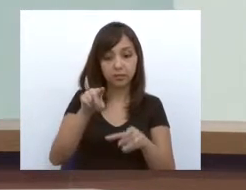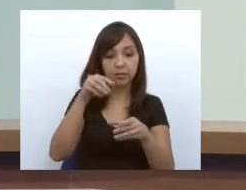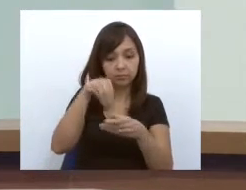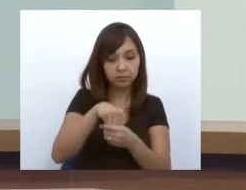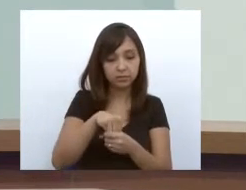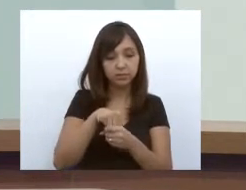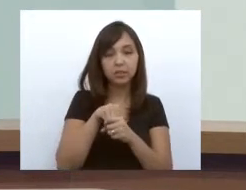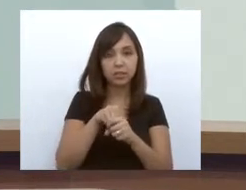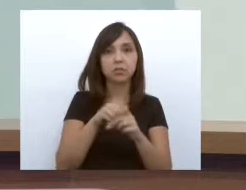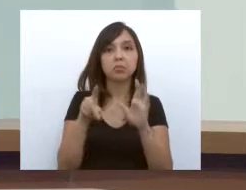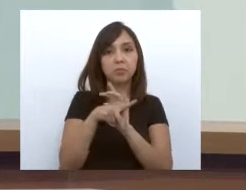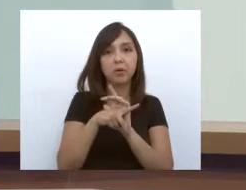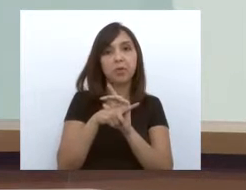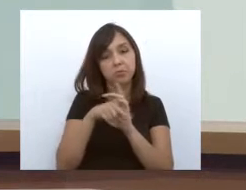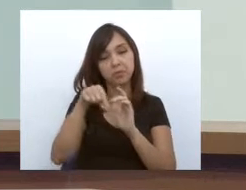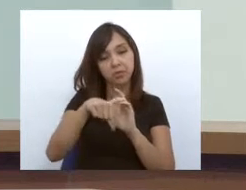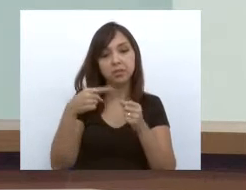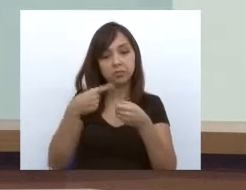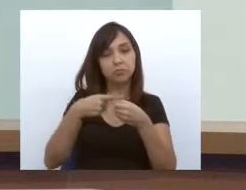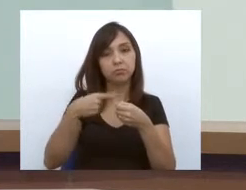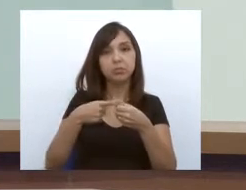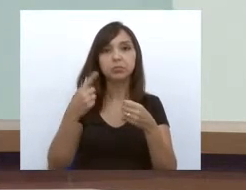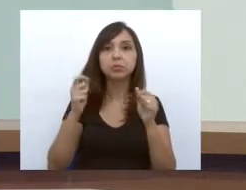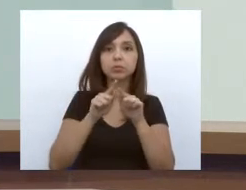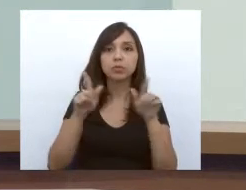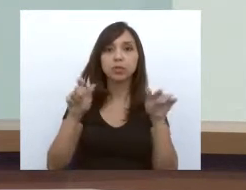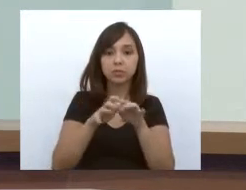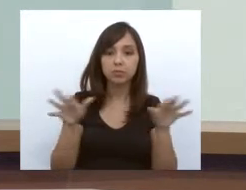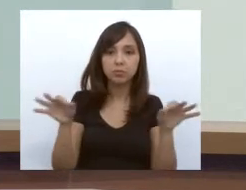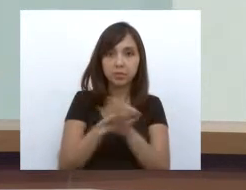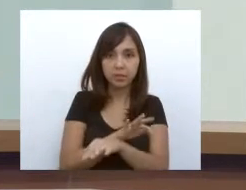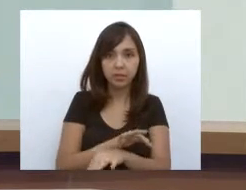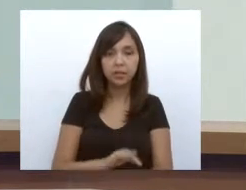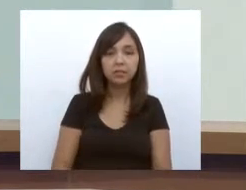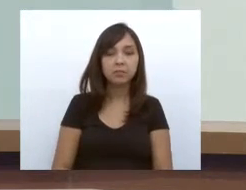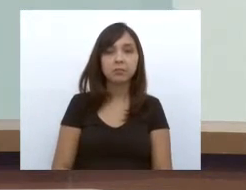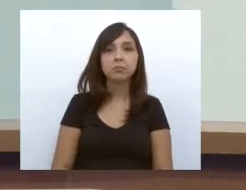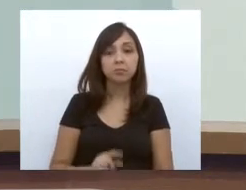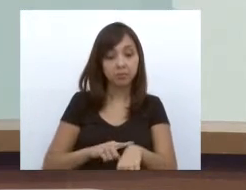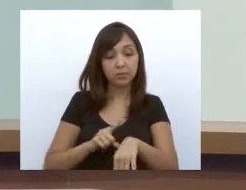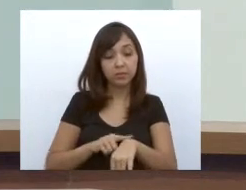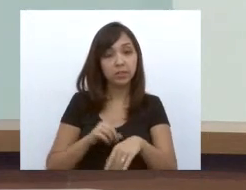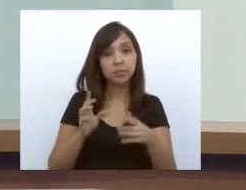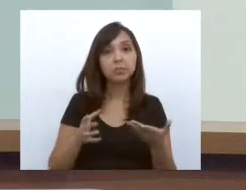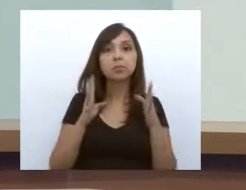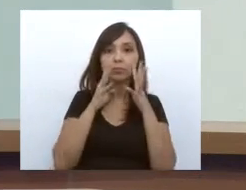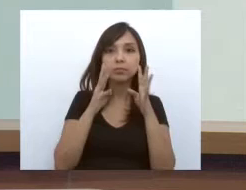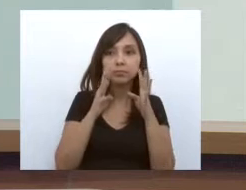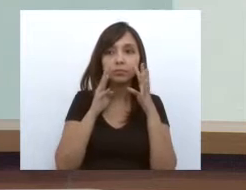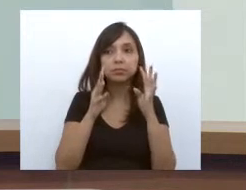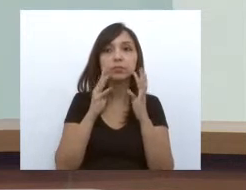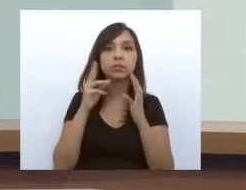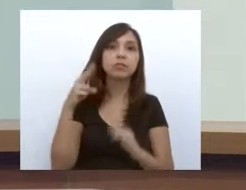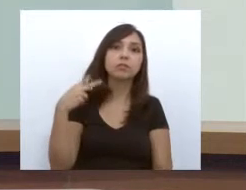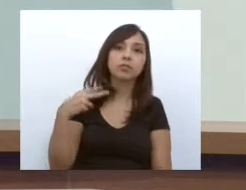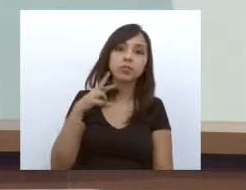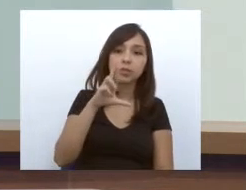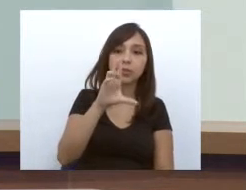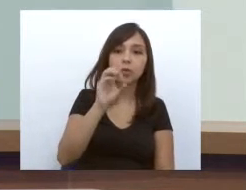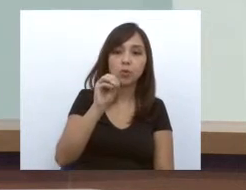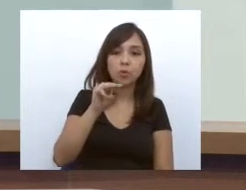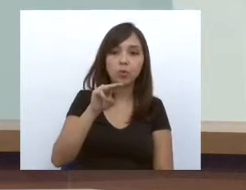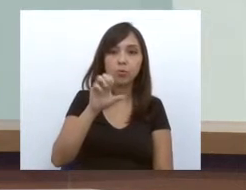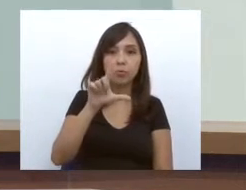dentro da máquina pública no município de Guarulhos. E para encerrar o meu tempo, senhor presidente, eu ouvi atentamente o professor